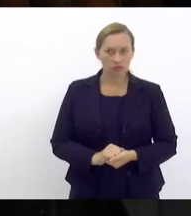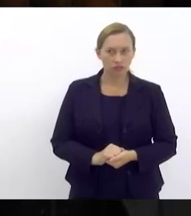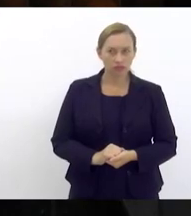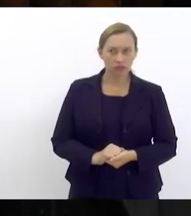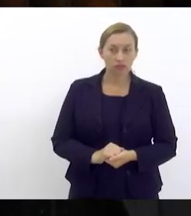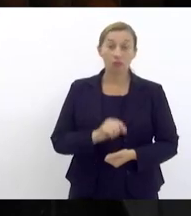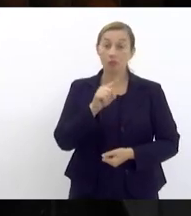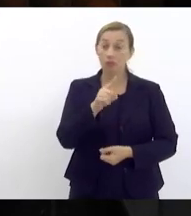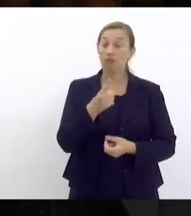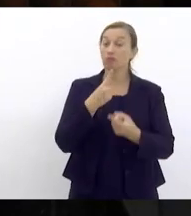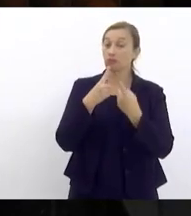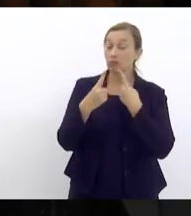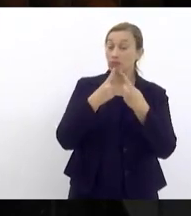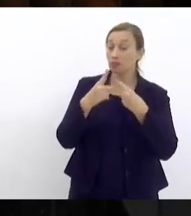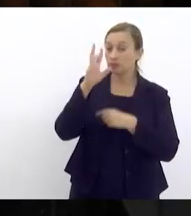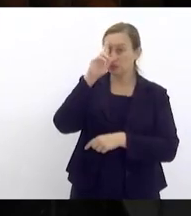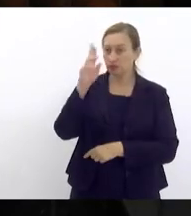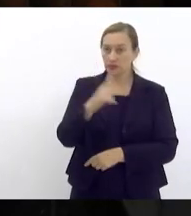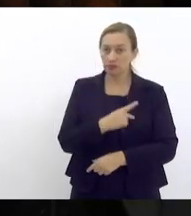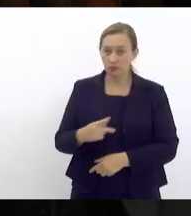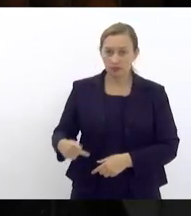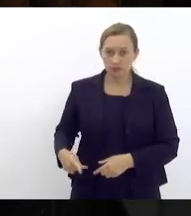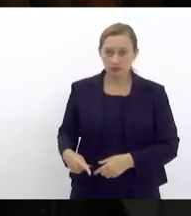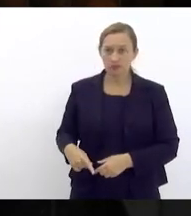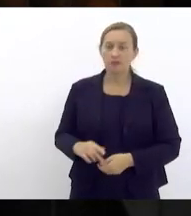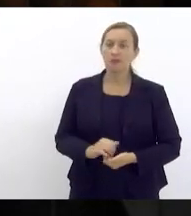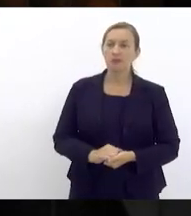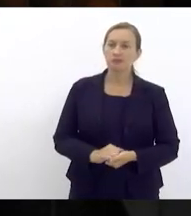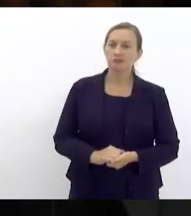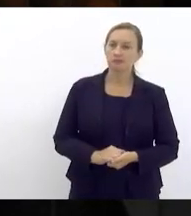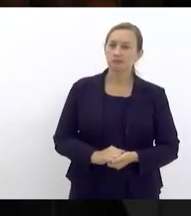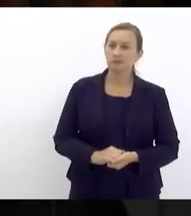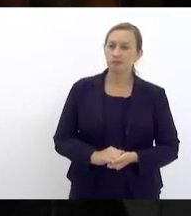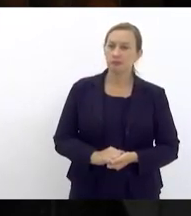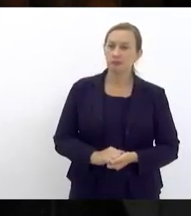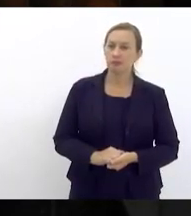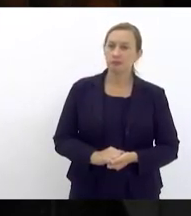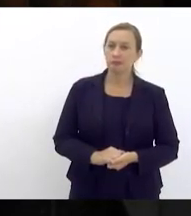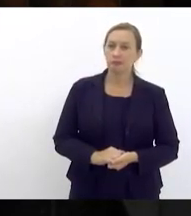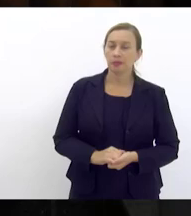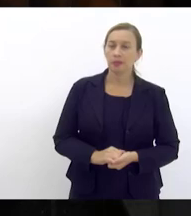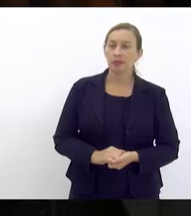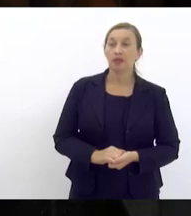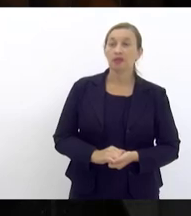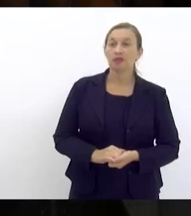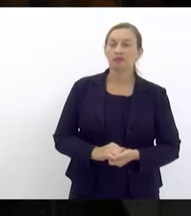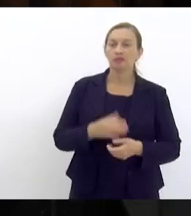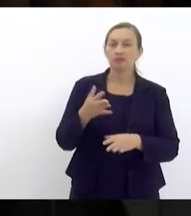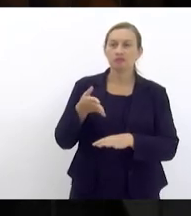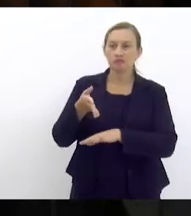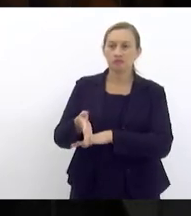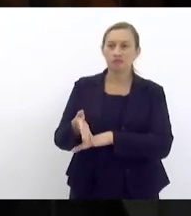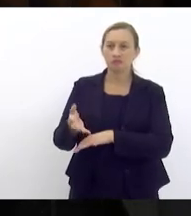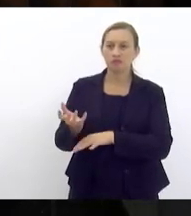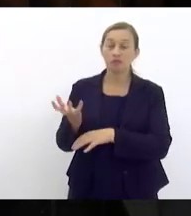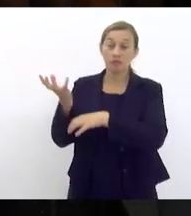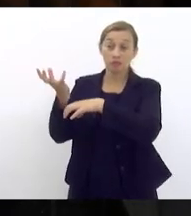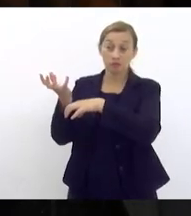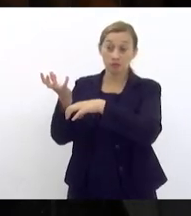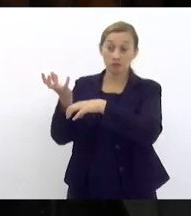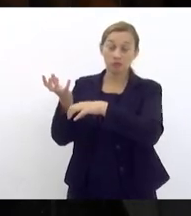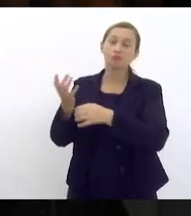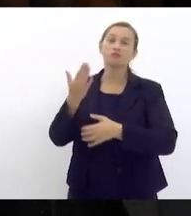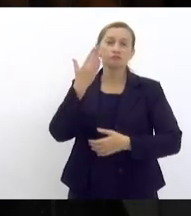esta discussão seu presidente vai remontar ao congresso nacional sabe